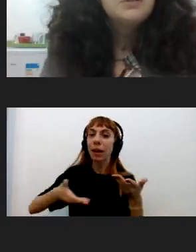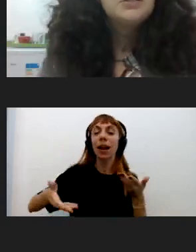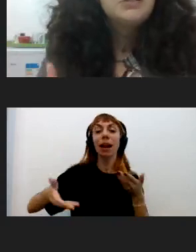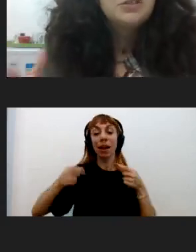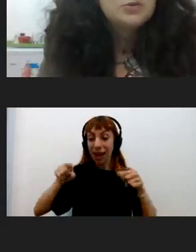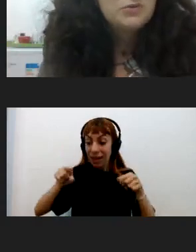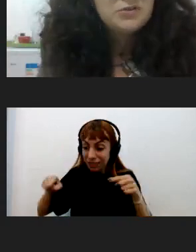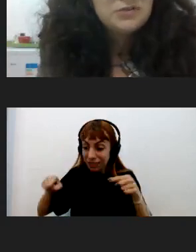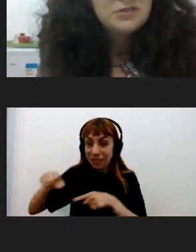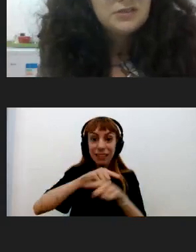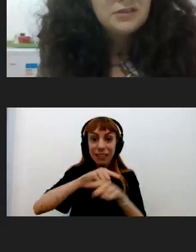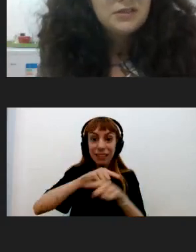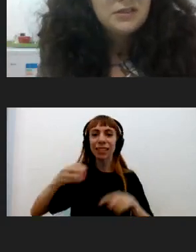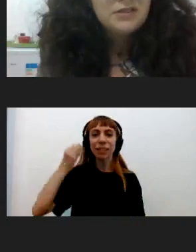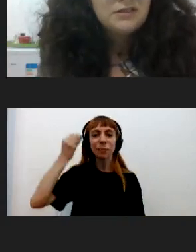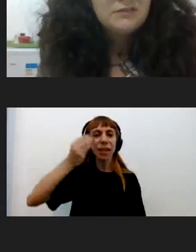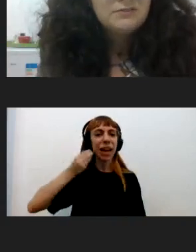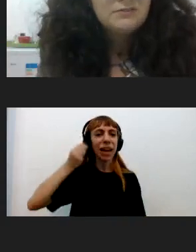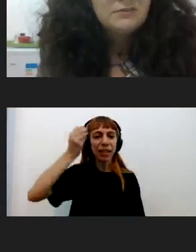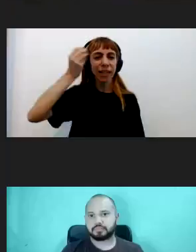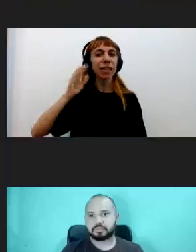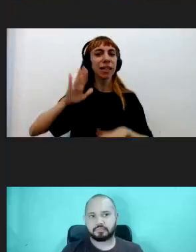por esses discursos